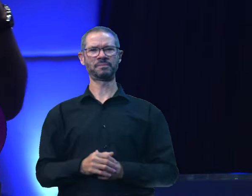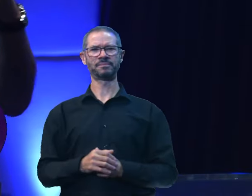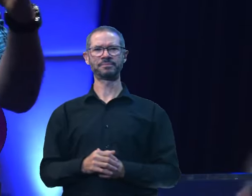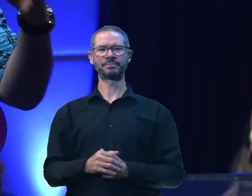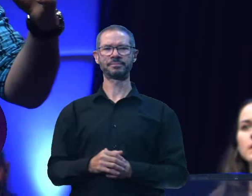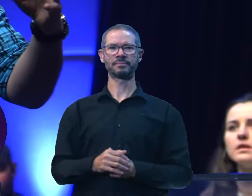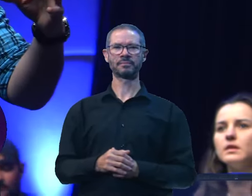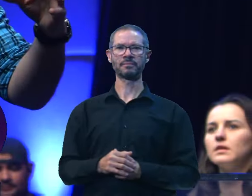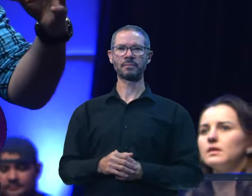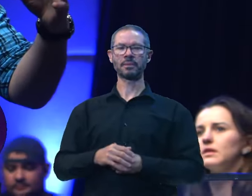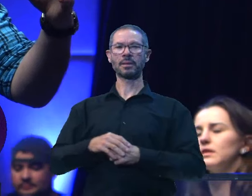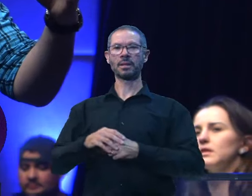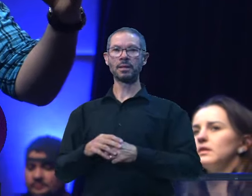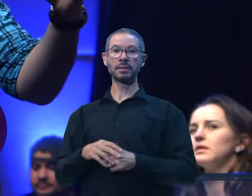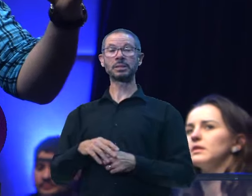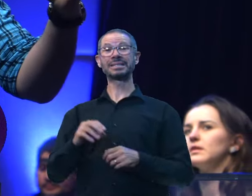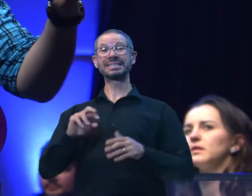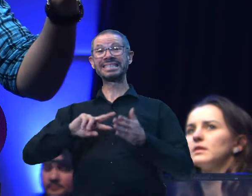Isso é mentira.